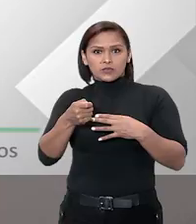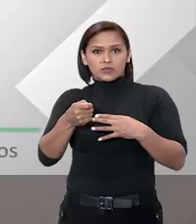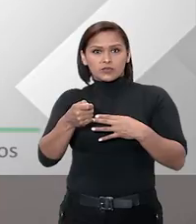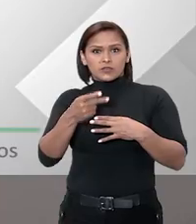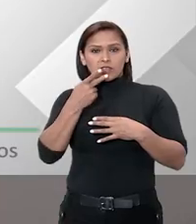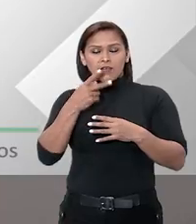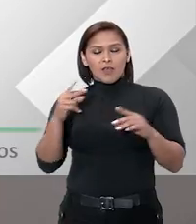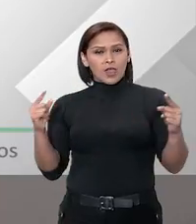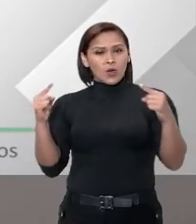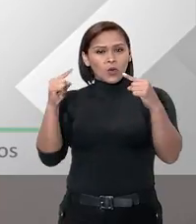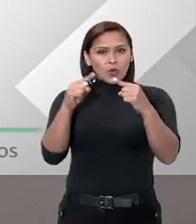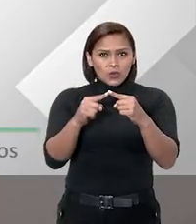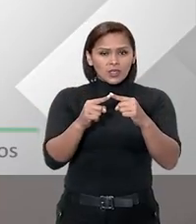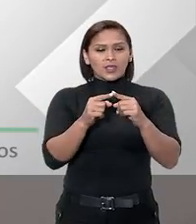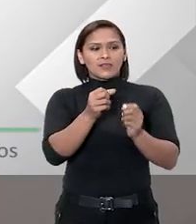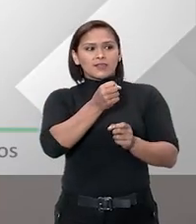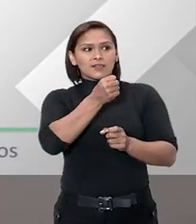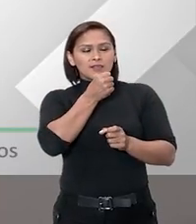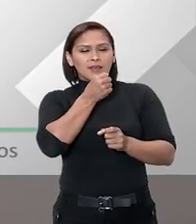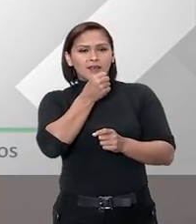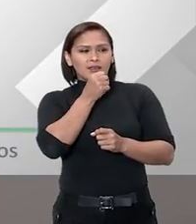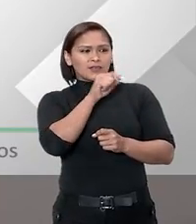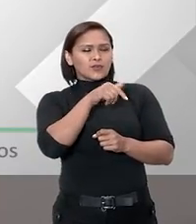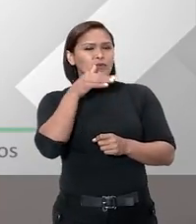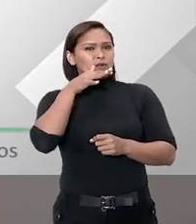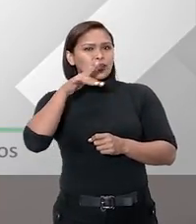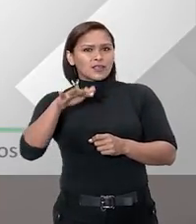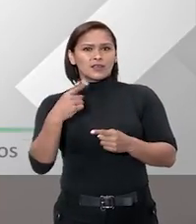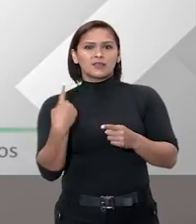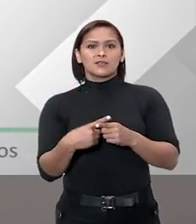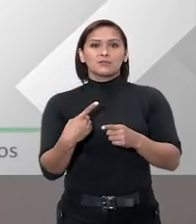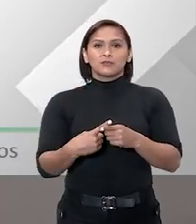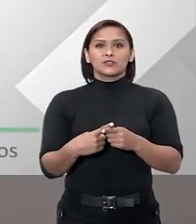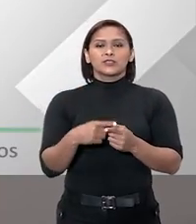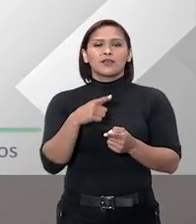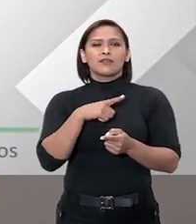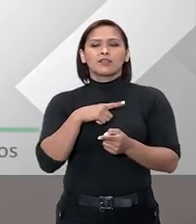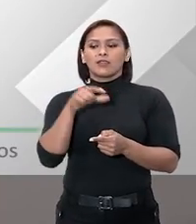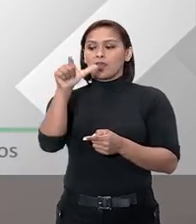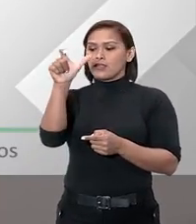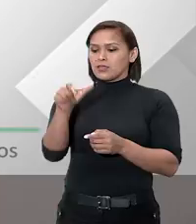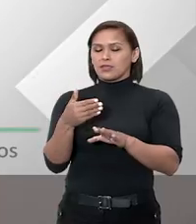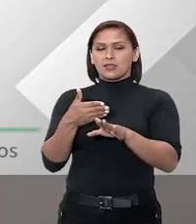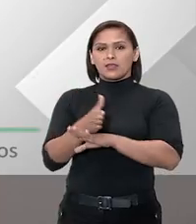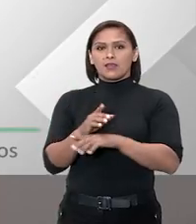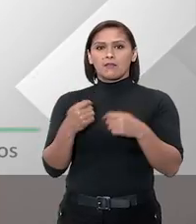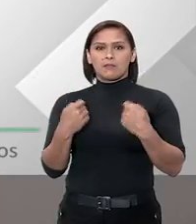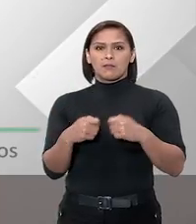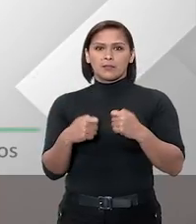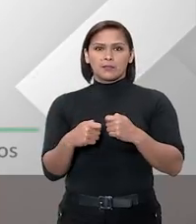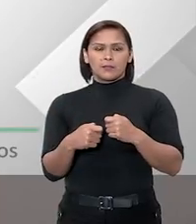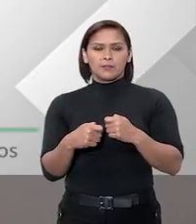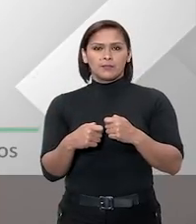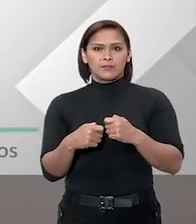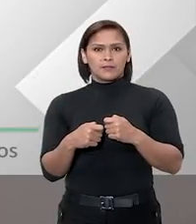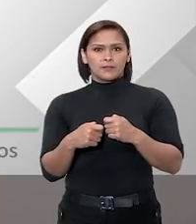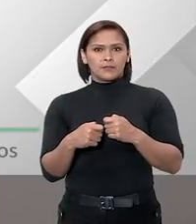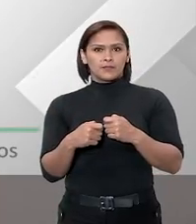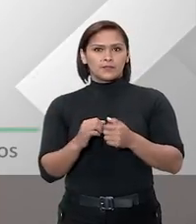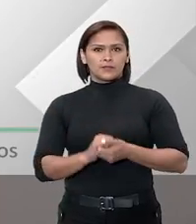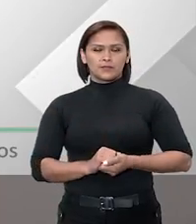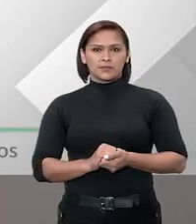ficará conectado com o entrevistado, até porque existe aí a necessidade